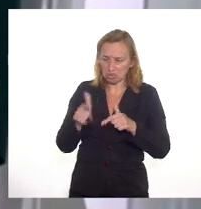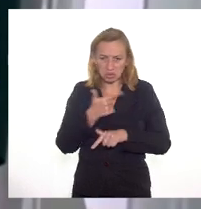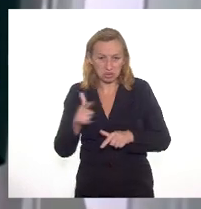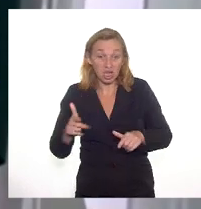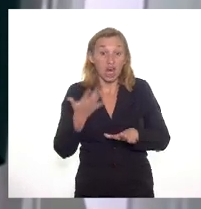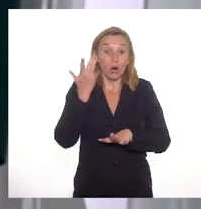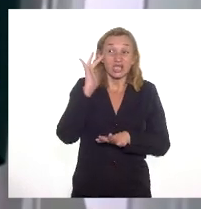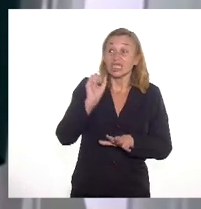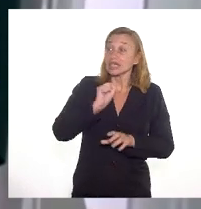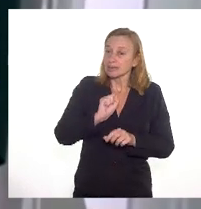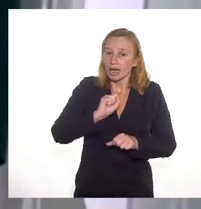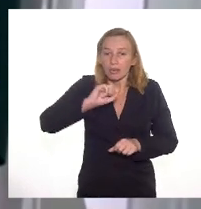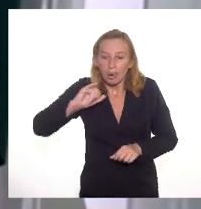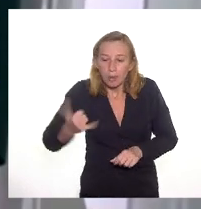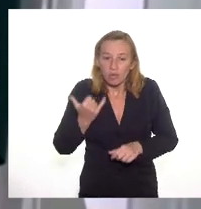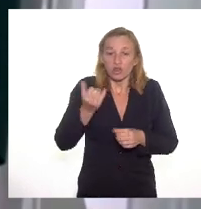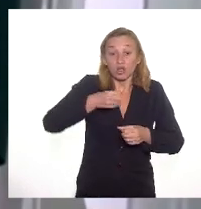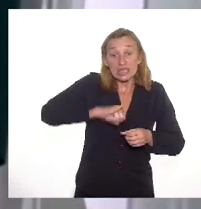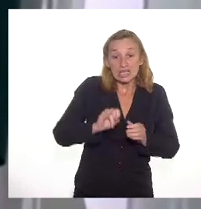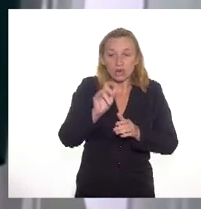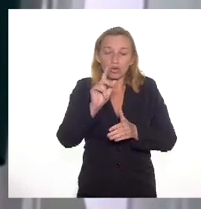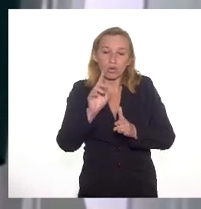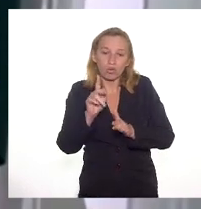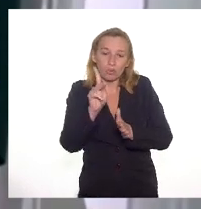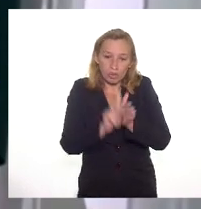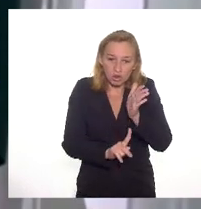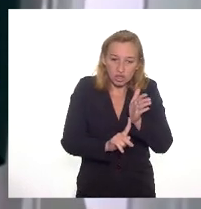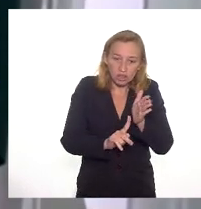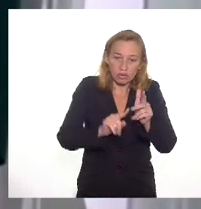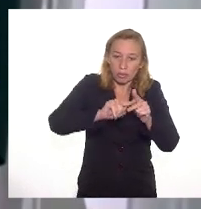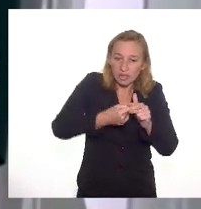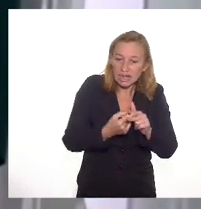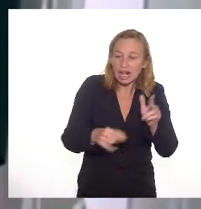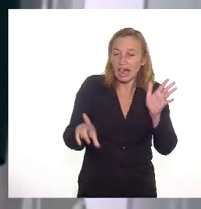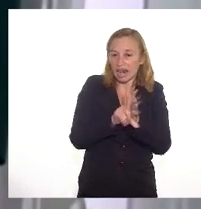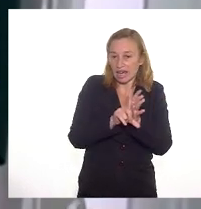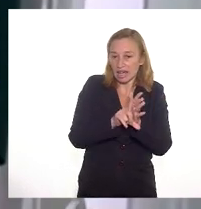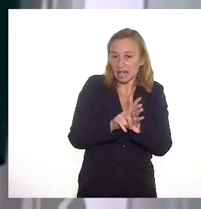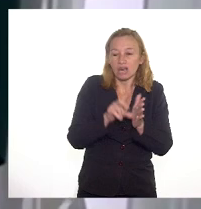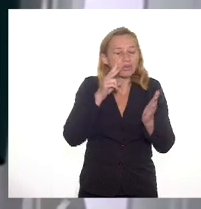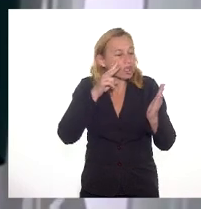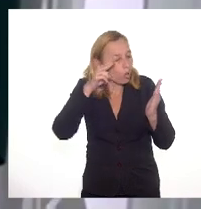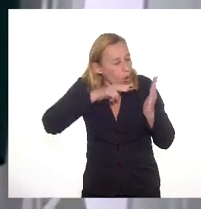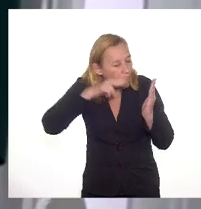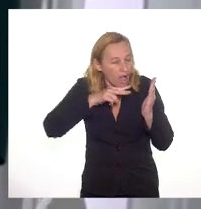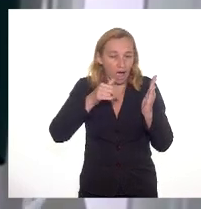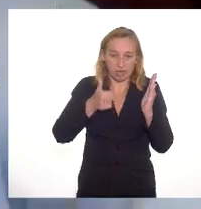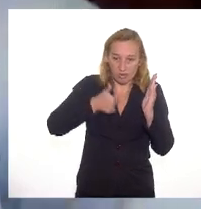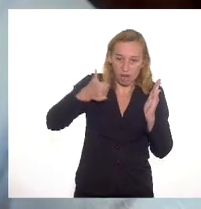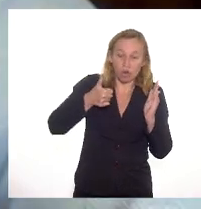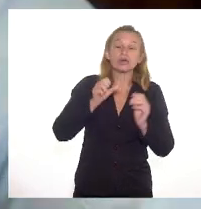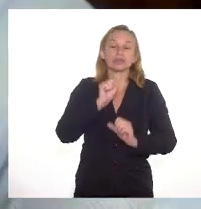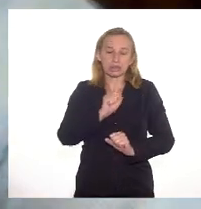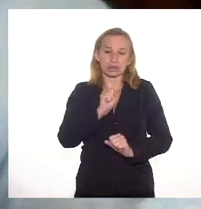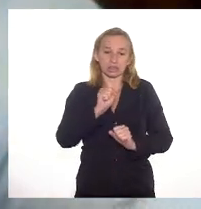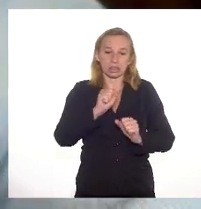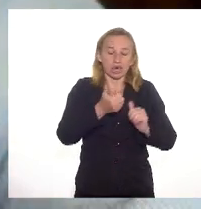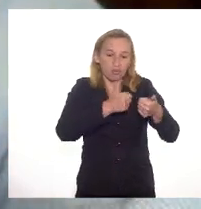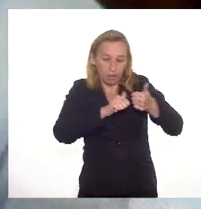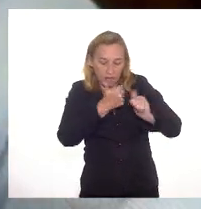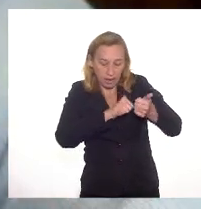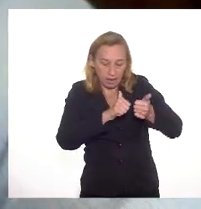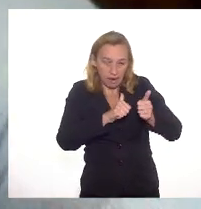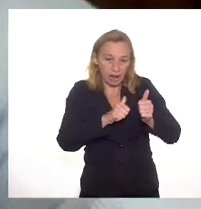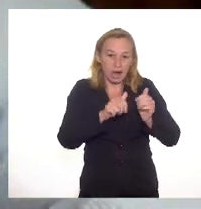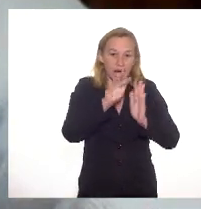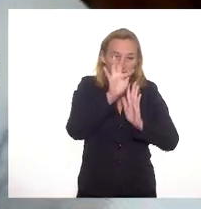dava para aproveitar se o projeto fosse um projeto para alterar a lei. Mas você dá uma olhada e dá uma conferida para mim. Até essa semana mesmo, volta na